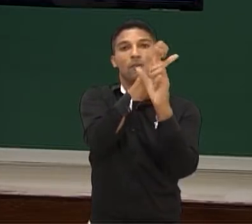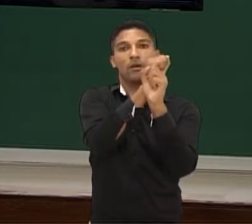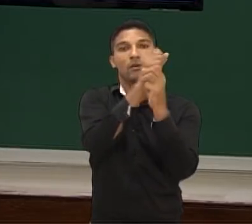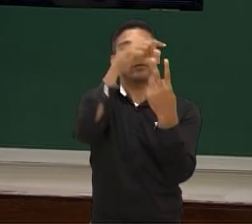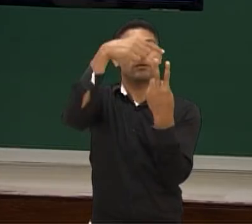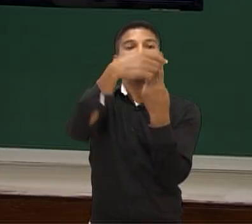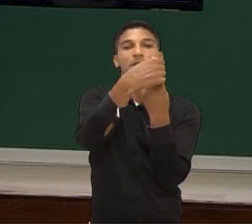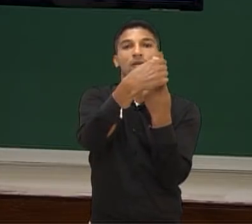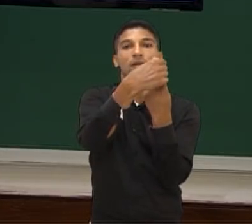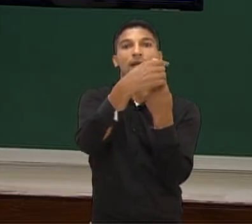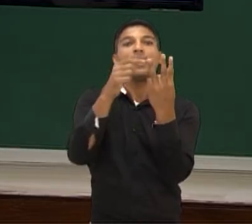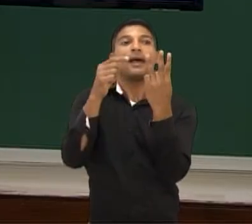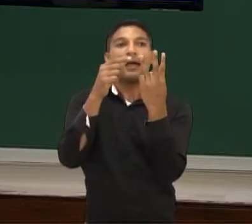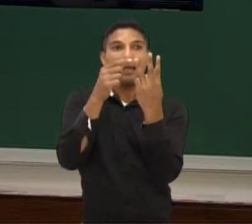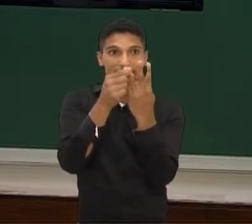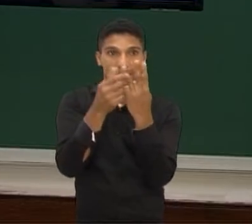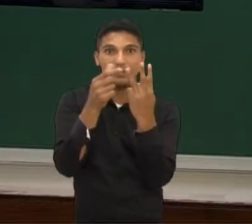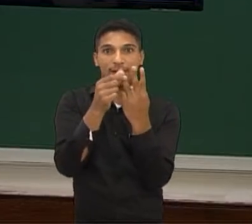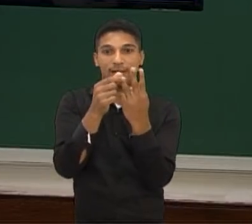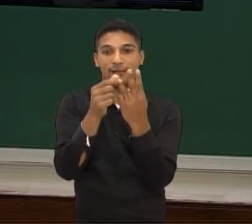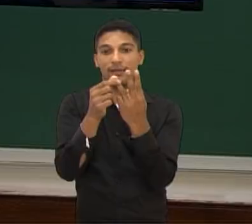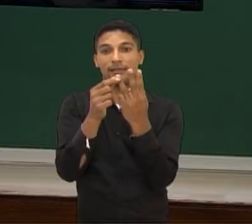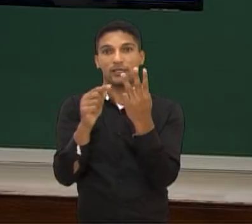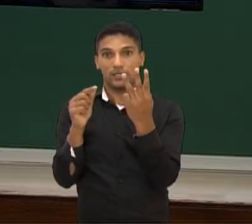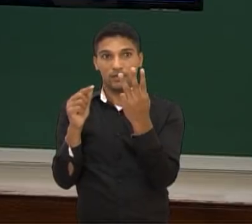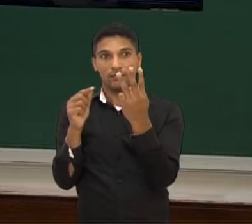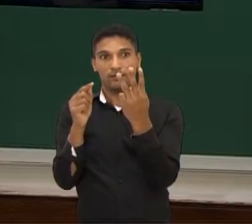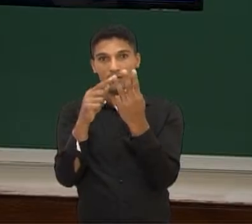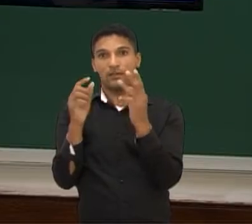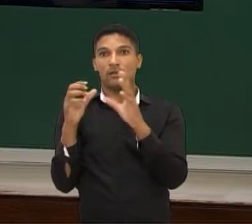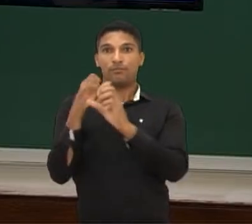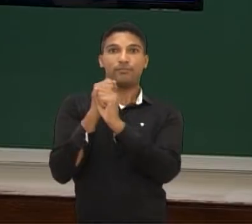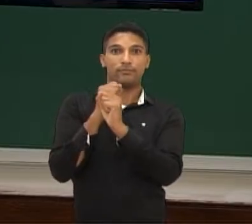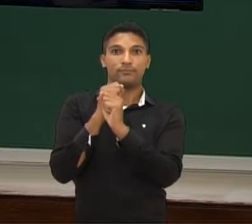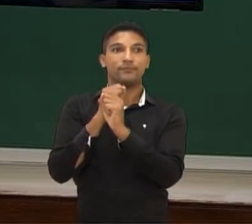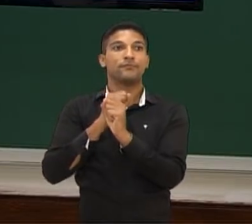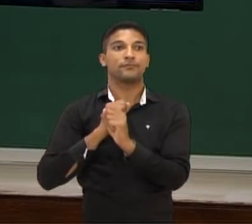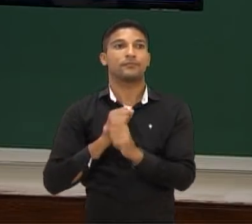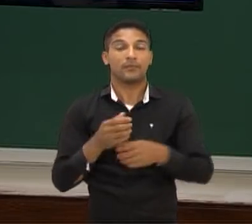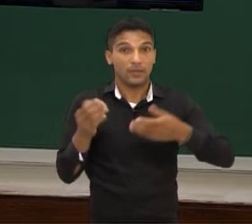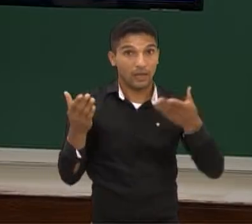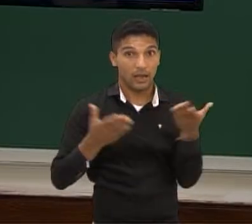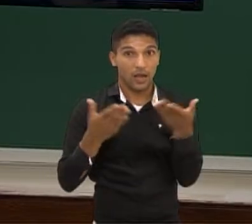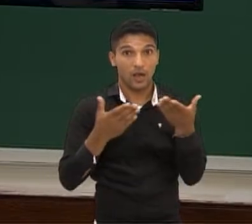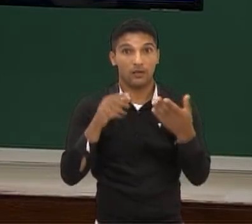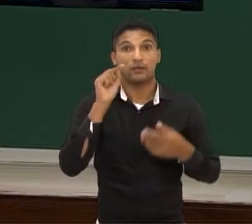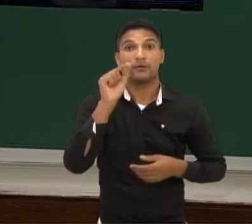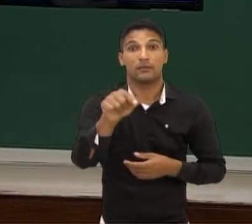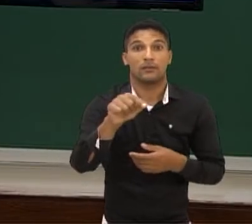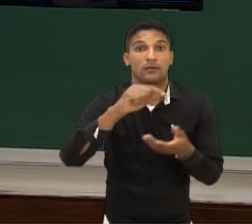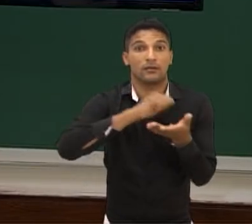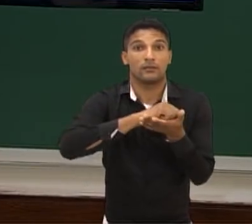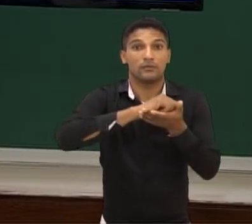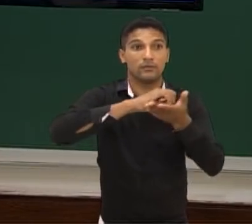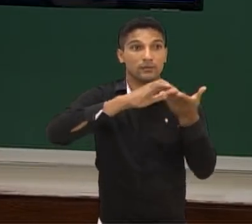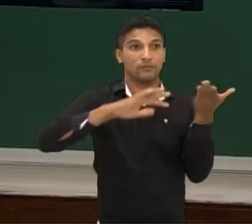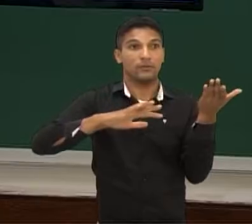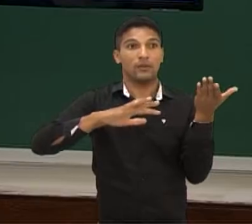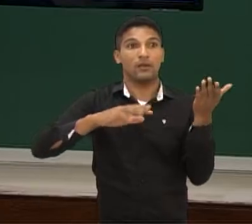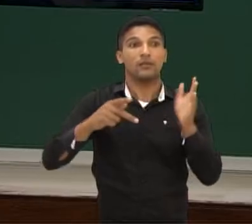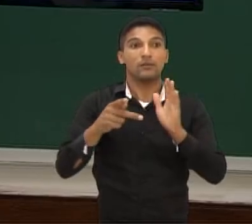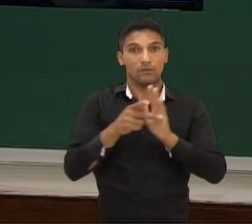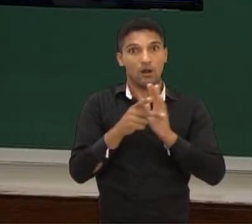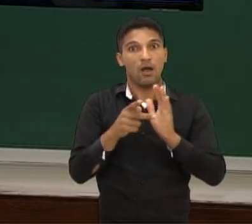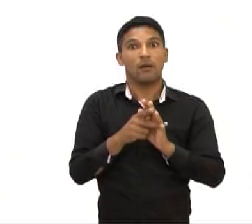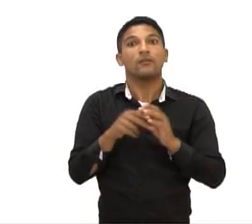2 de 3, certo? Agora, é com você um exercício que envolve essa